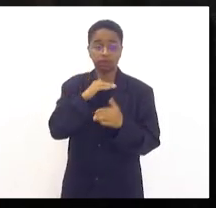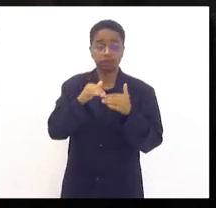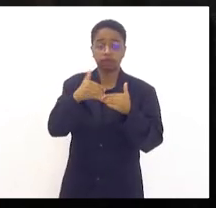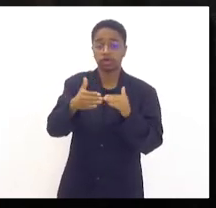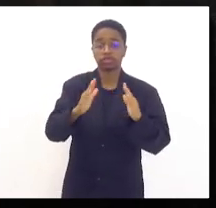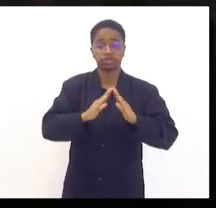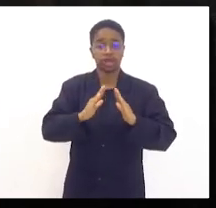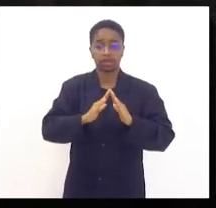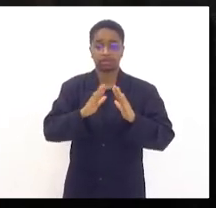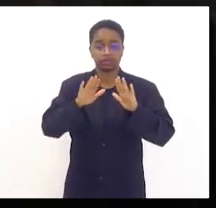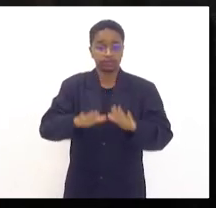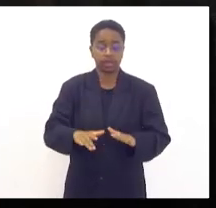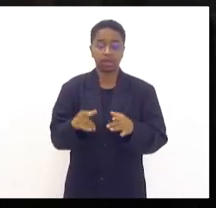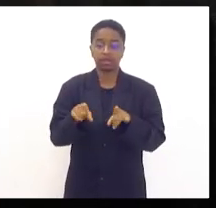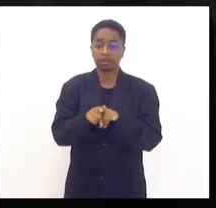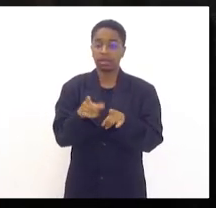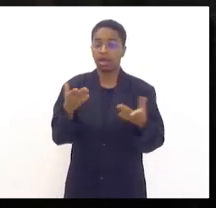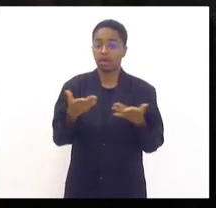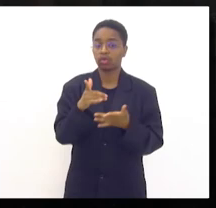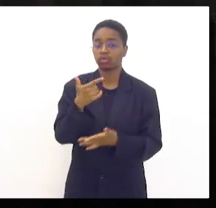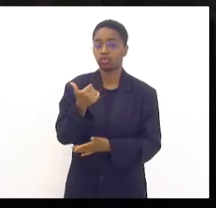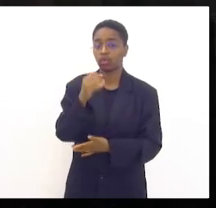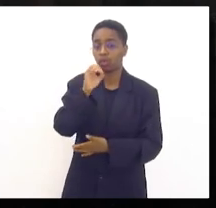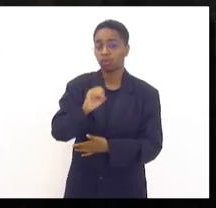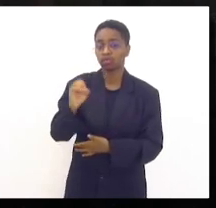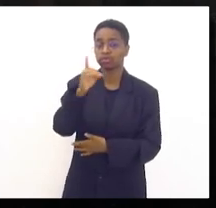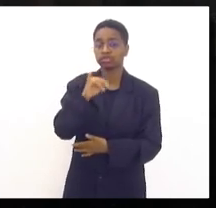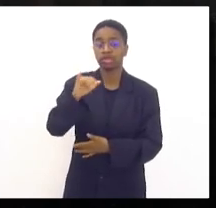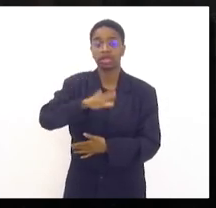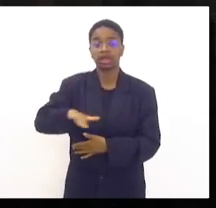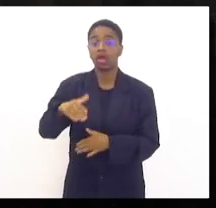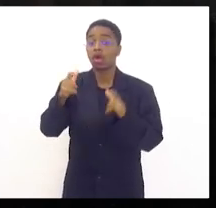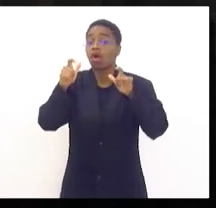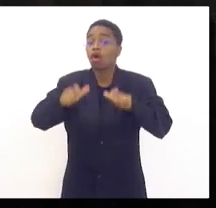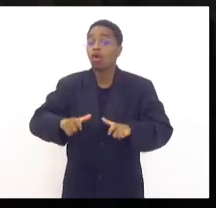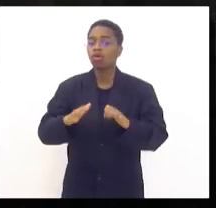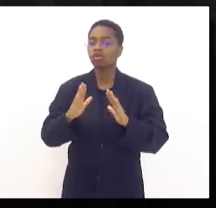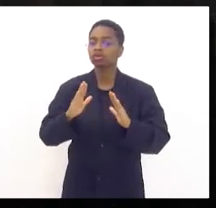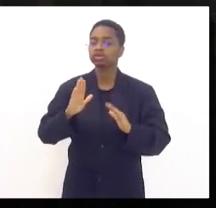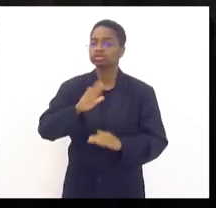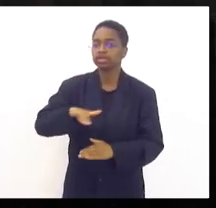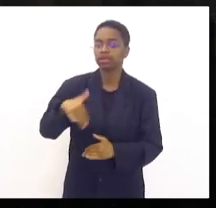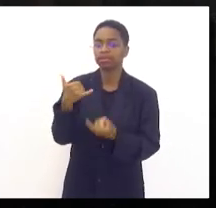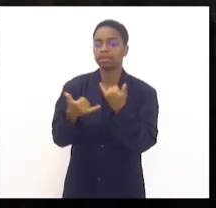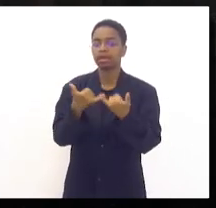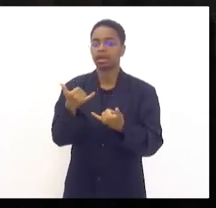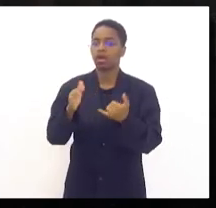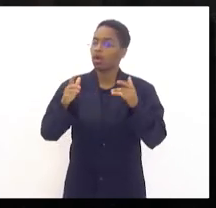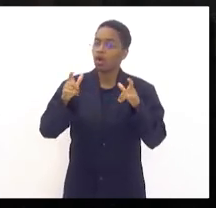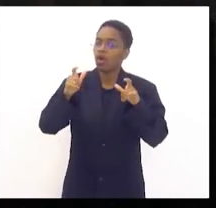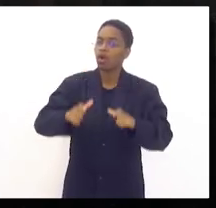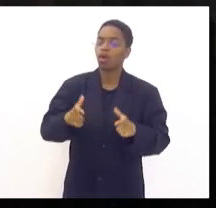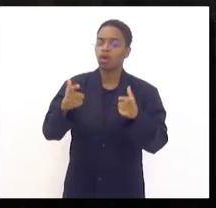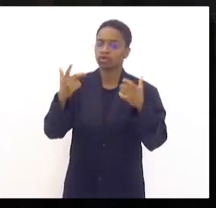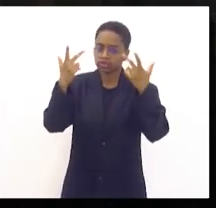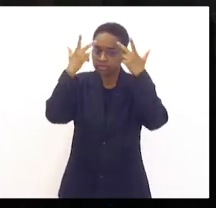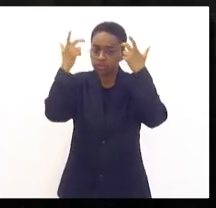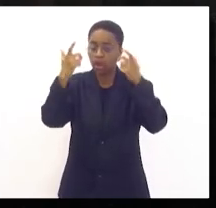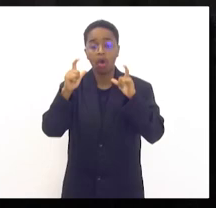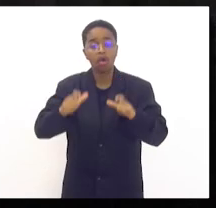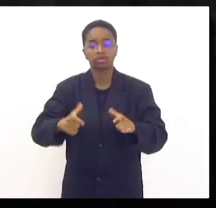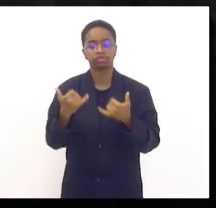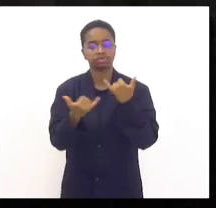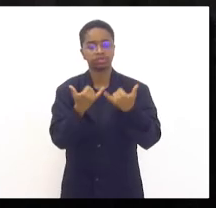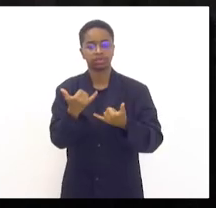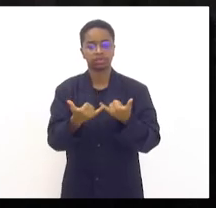dia 12 de outubro, dia das crianças. Aonde essas crianças vão poder brincar, se divertir, comemorar o dia das crianças?